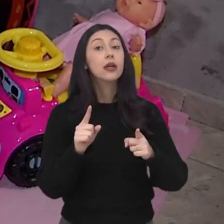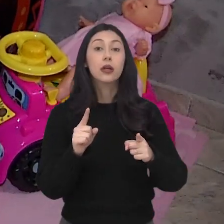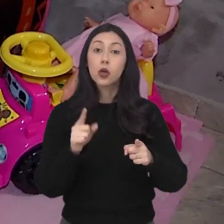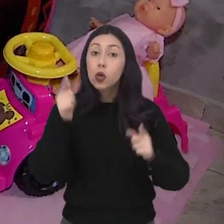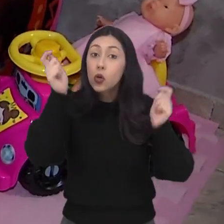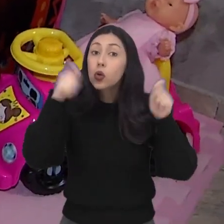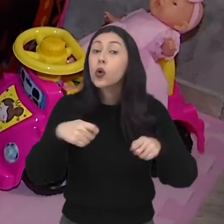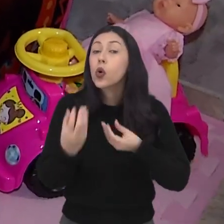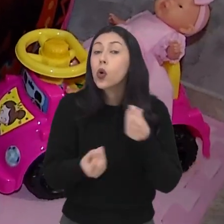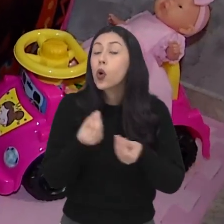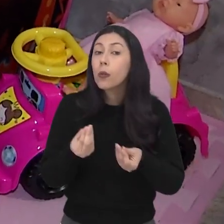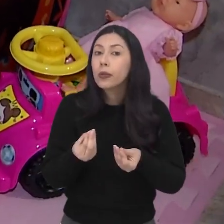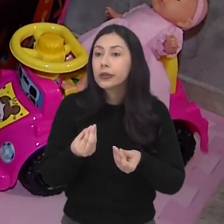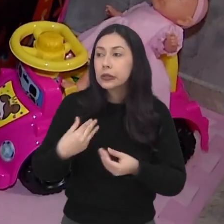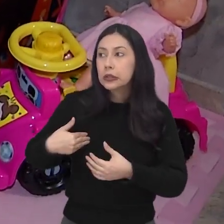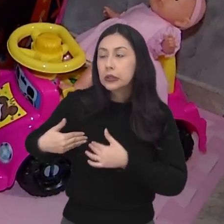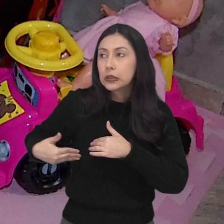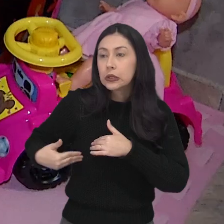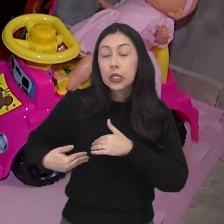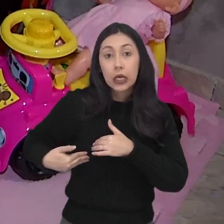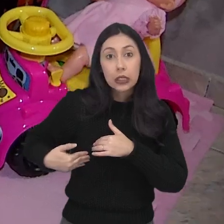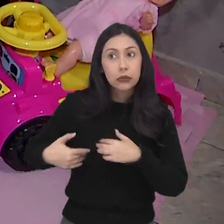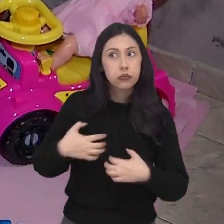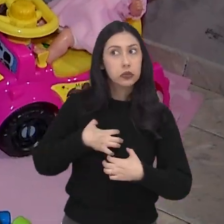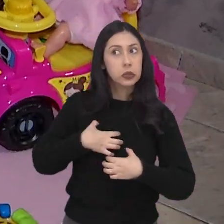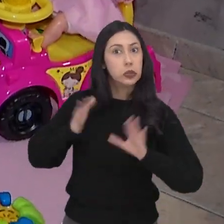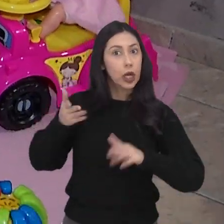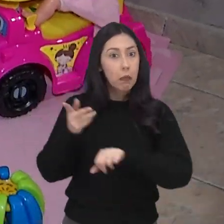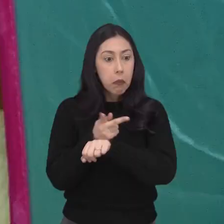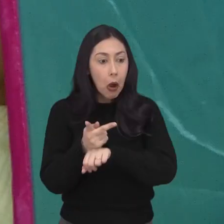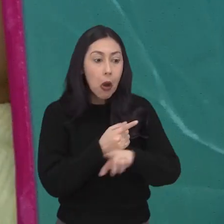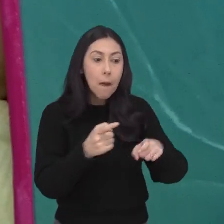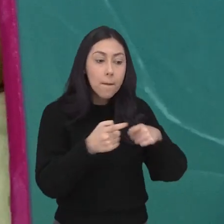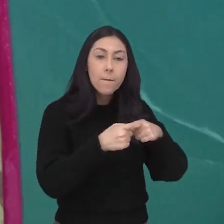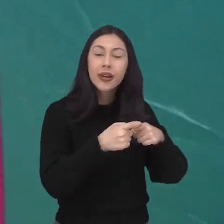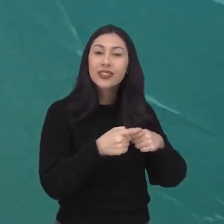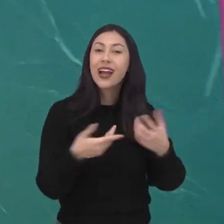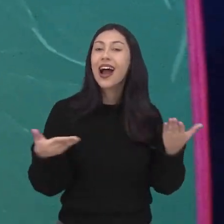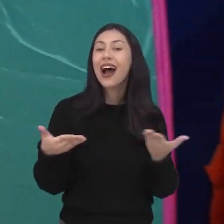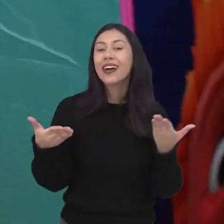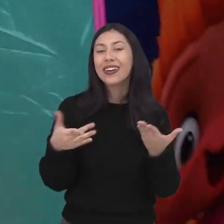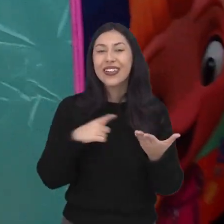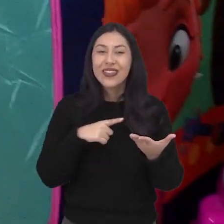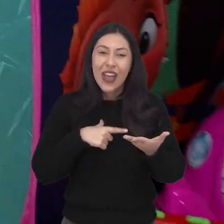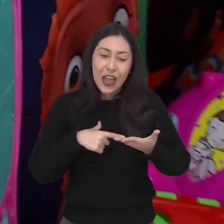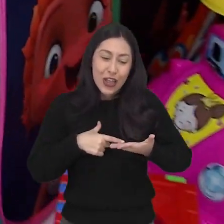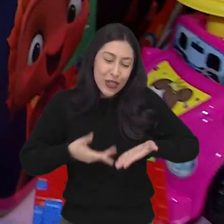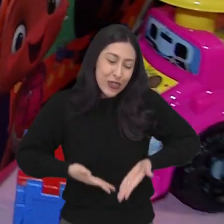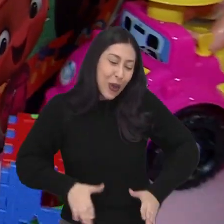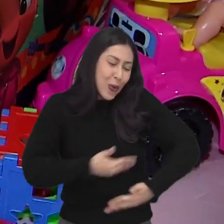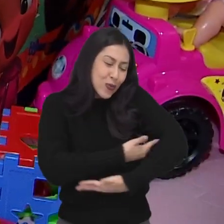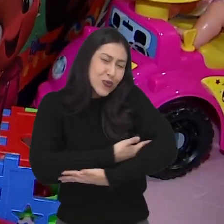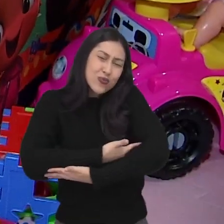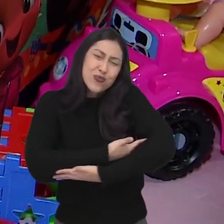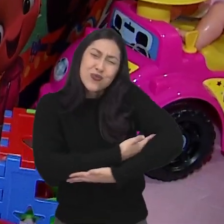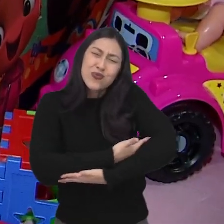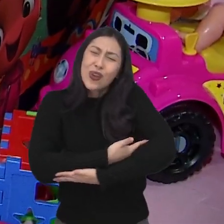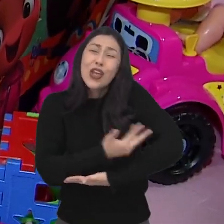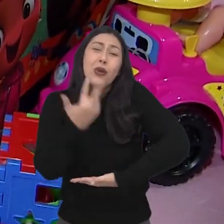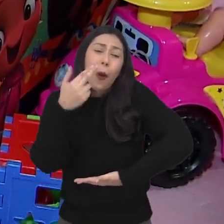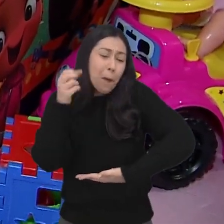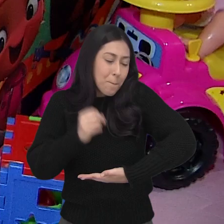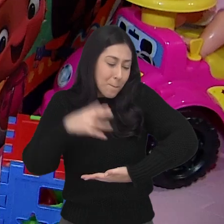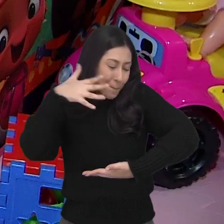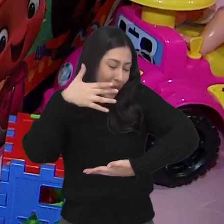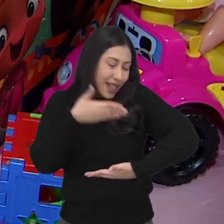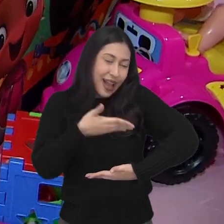foi possível porque ela sentiu os nódulos e buscou ajuda médica. Agora ela aproveita a companhia do milagrinho da mamãe,